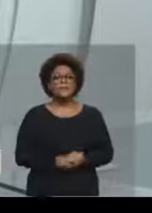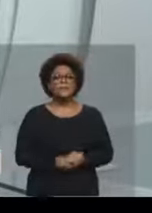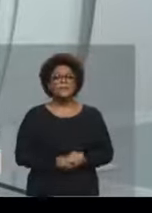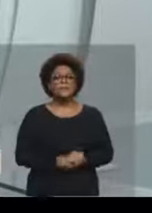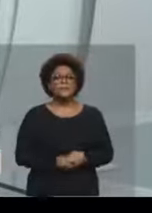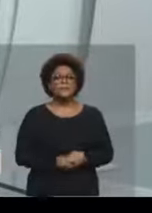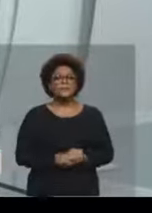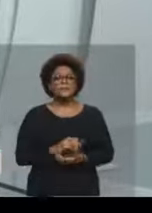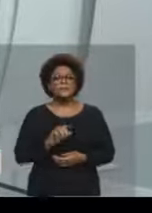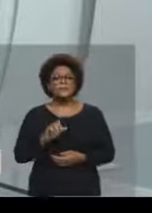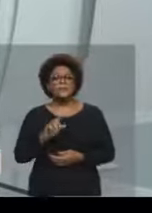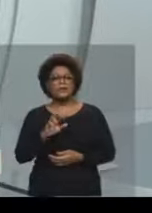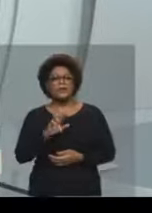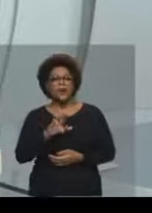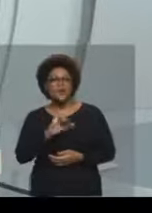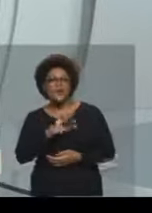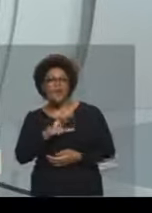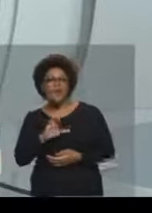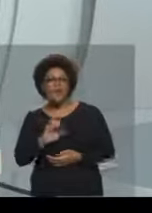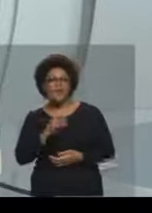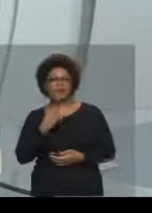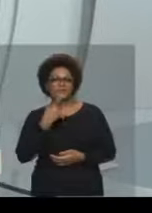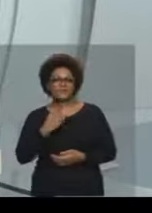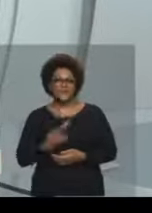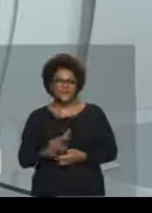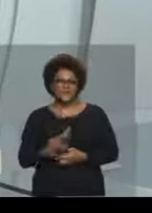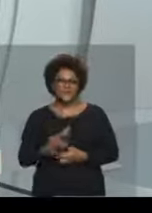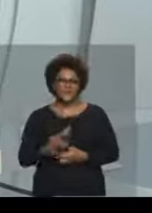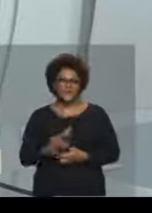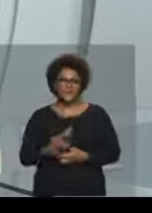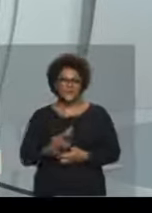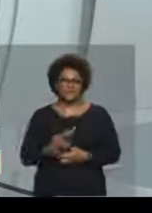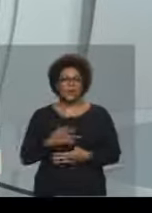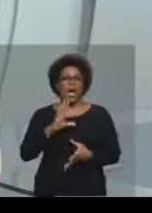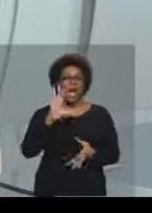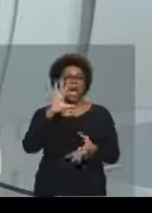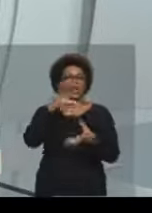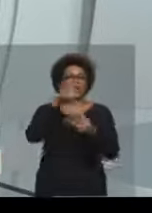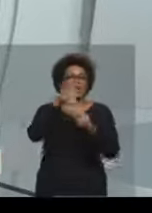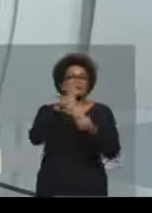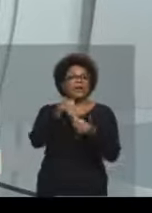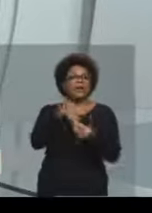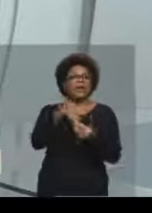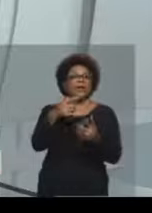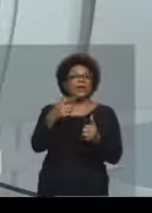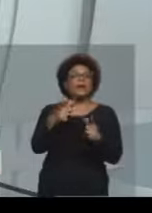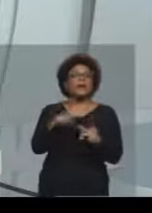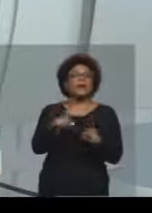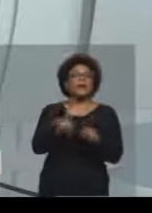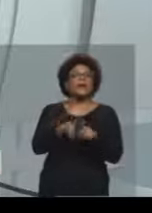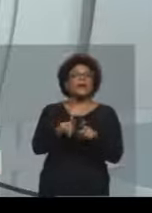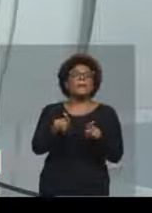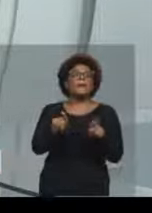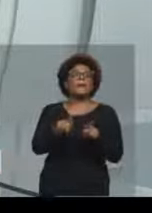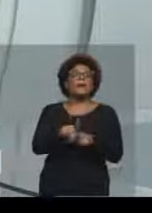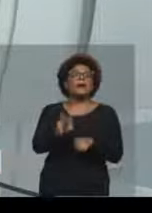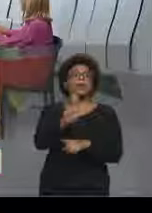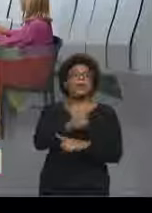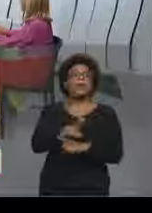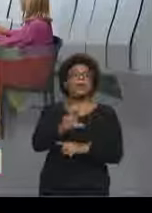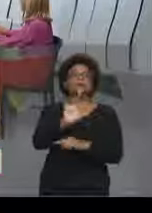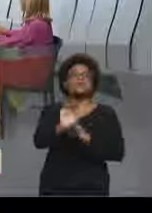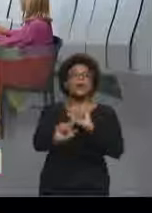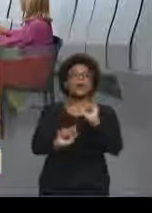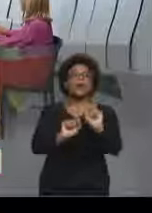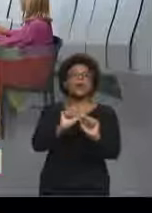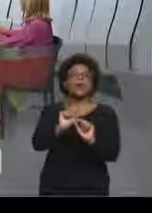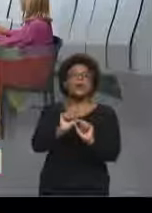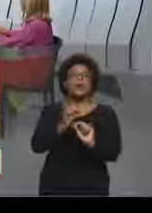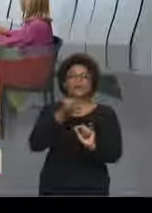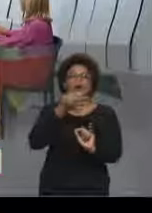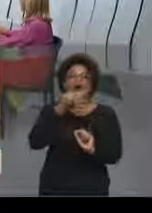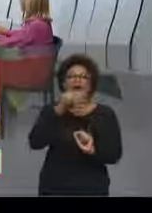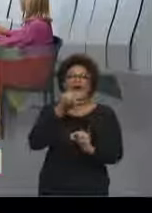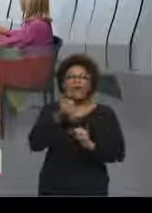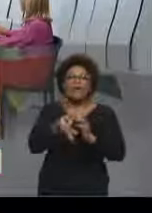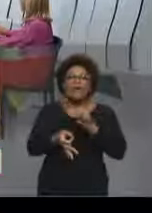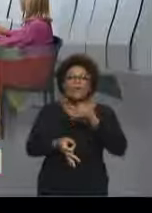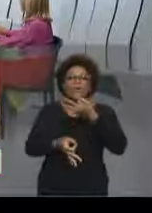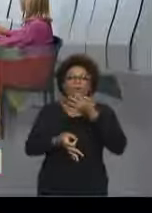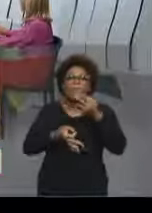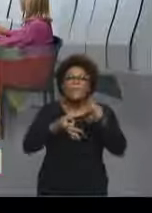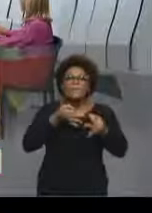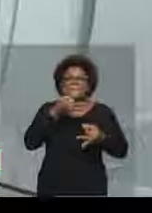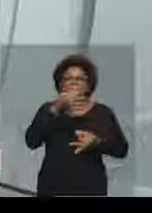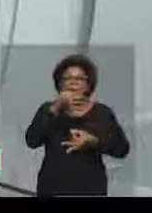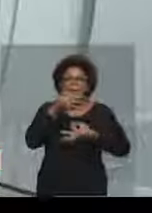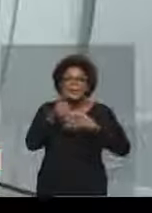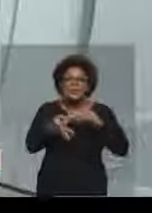questão dos argumentos, né? O resenhista, ele vai apresentar essas estratégias argumentativas, né, para